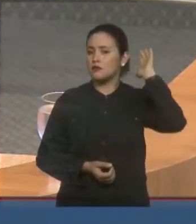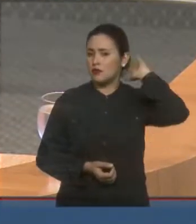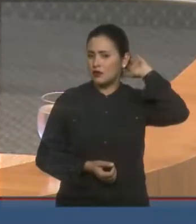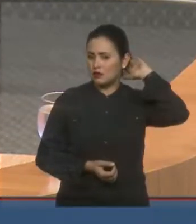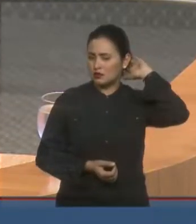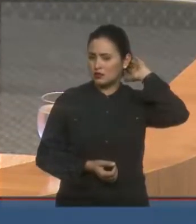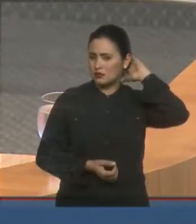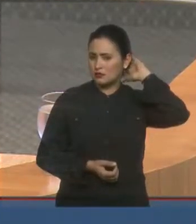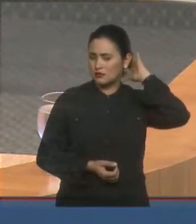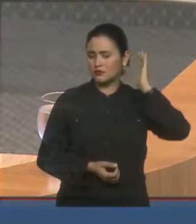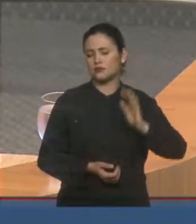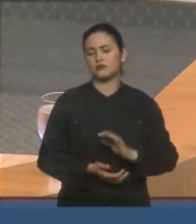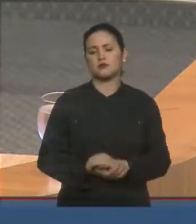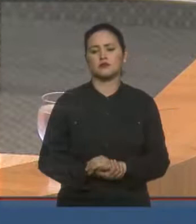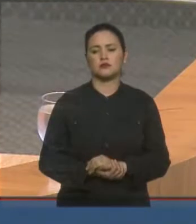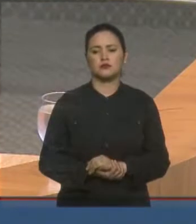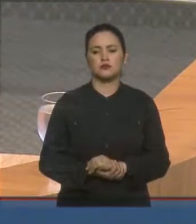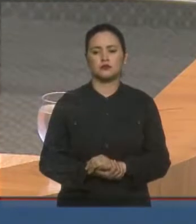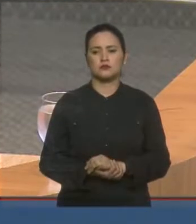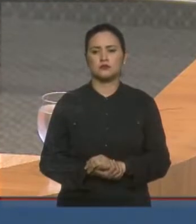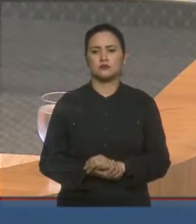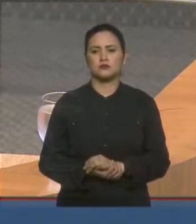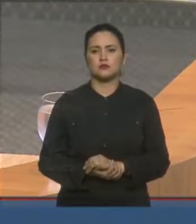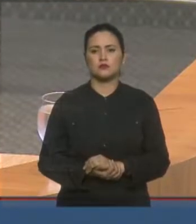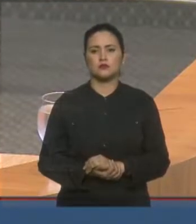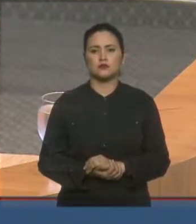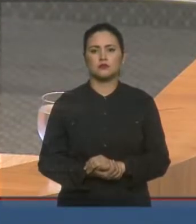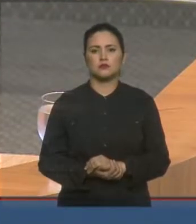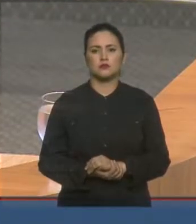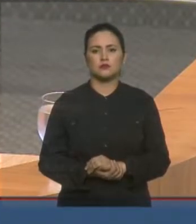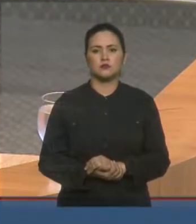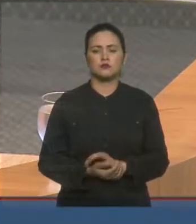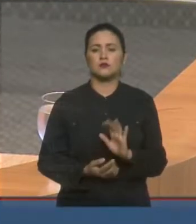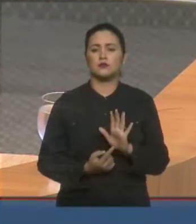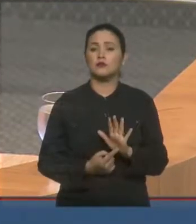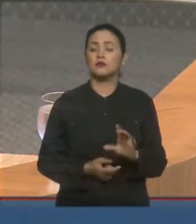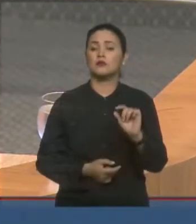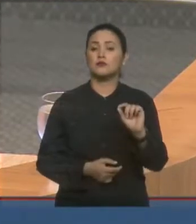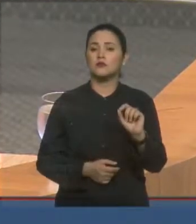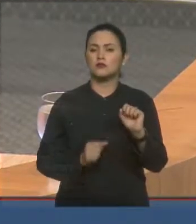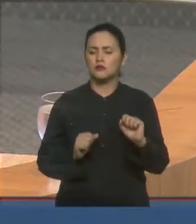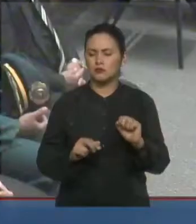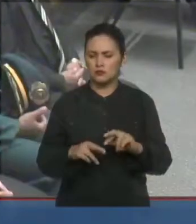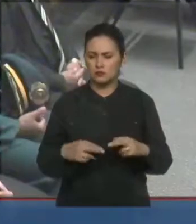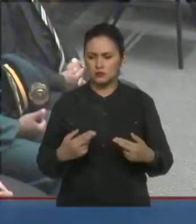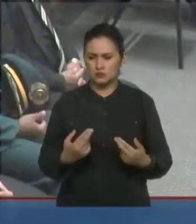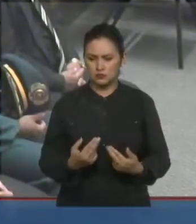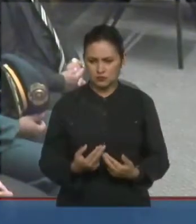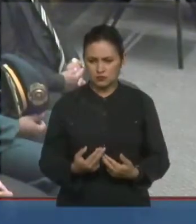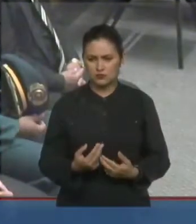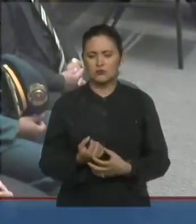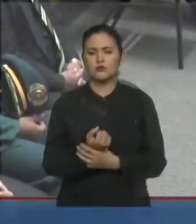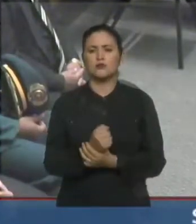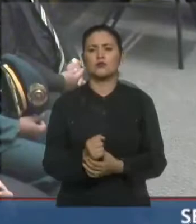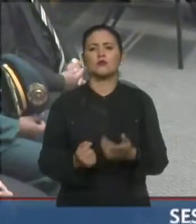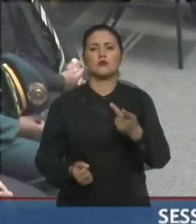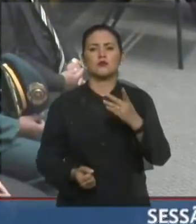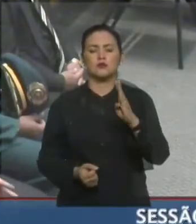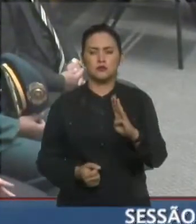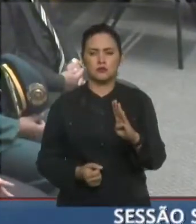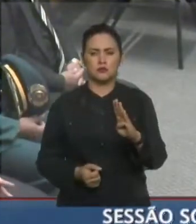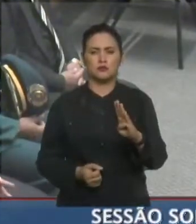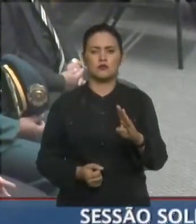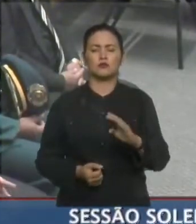Então, o primeiro caso é de omissão, que demonstrava de que era possível reunir, no âmbito da segurança pública, as condições técnicas